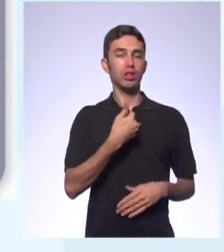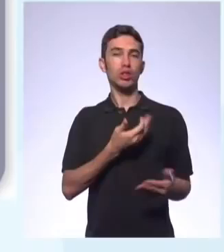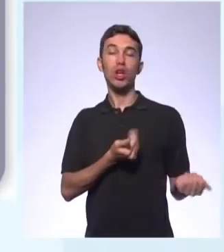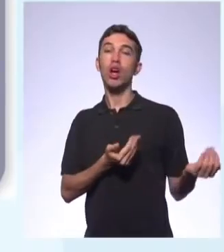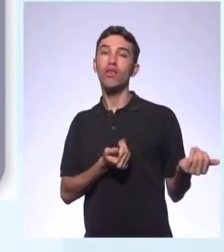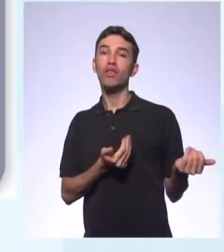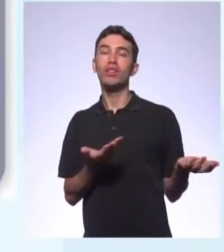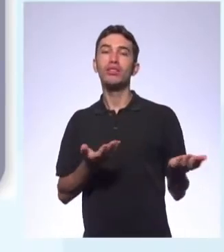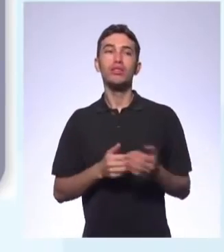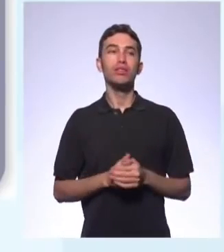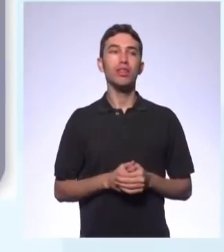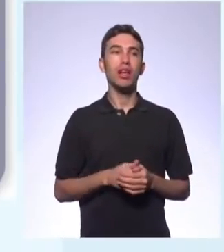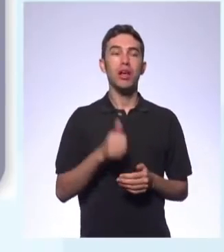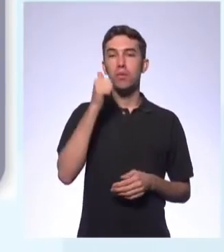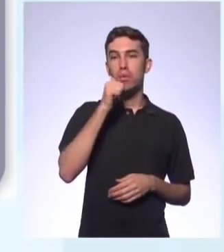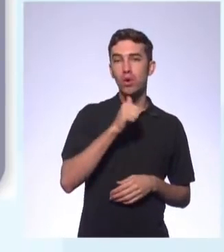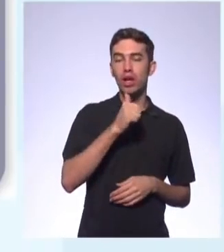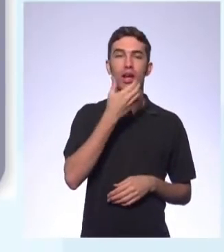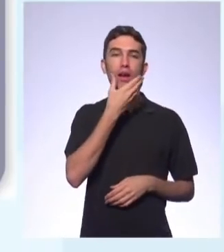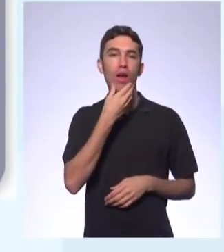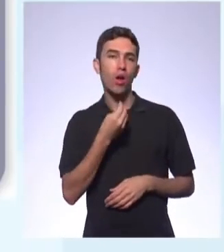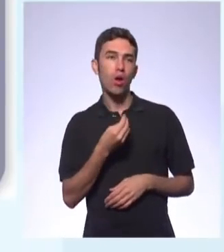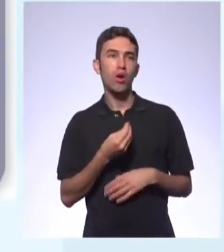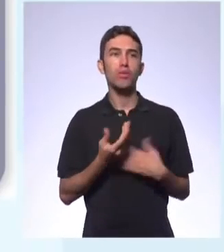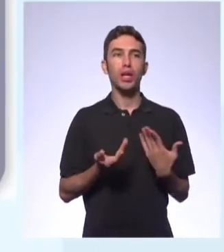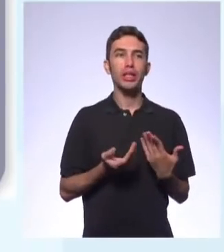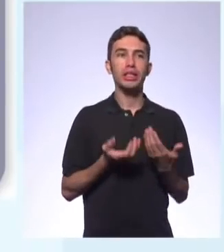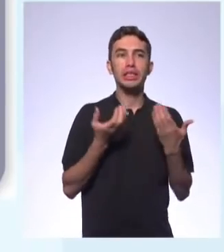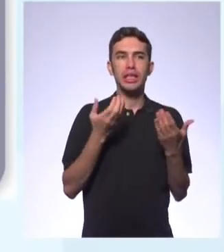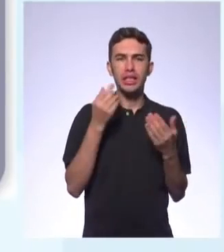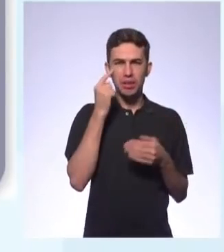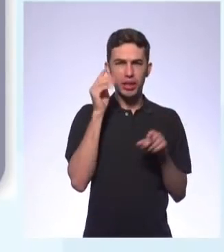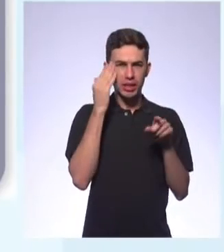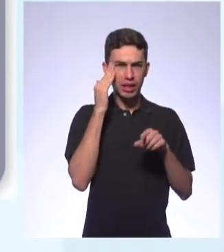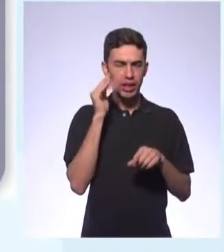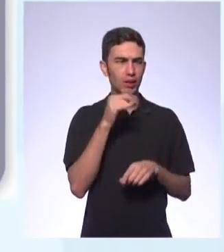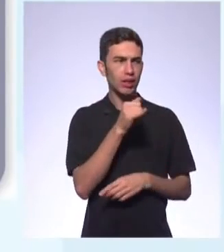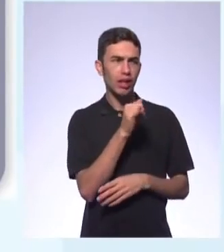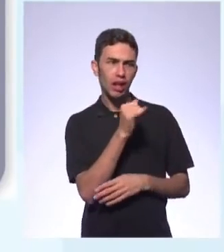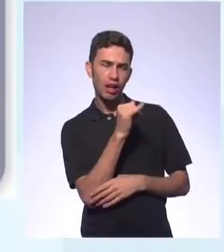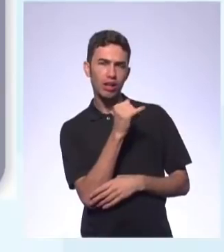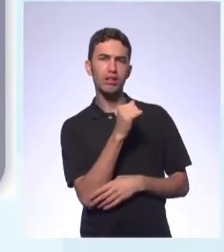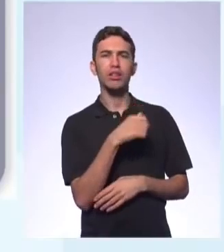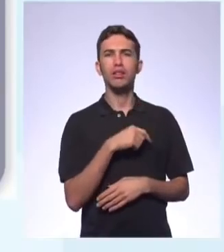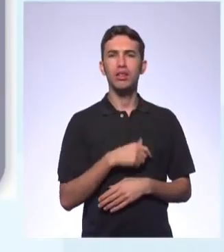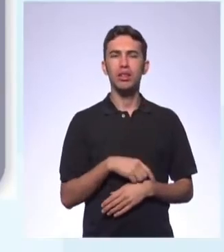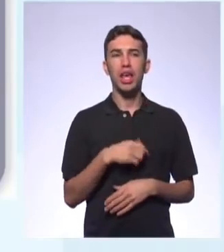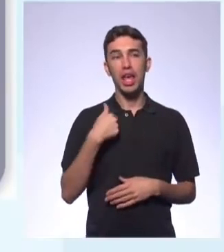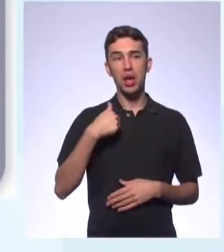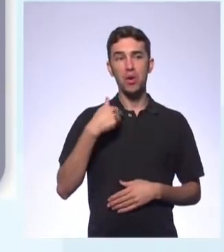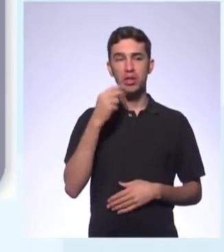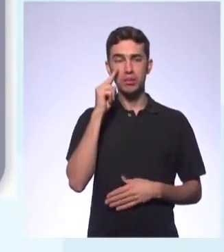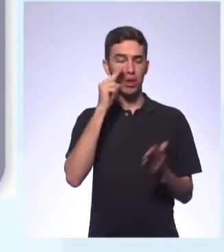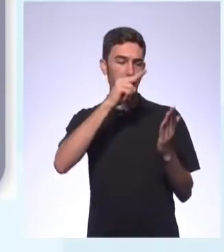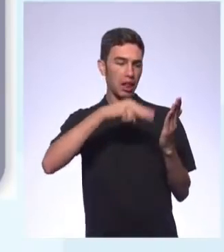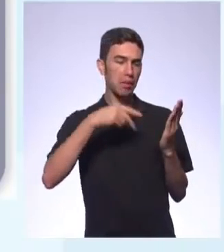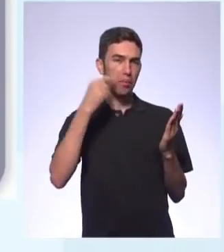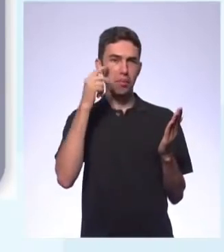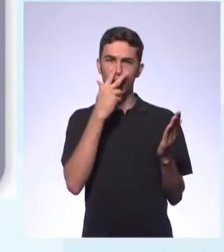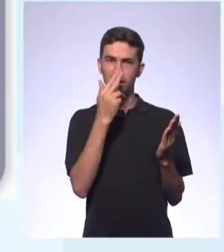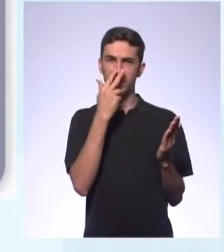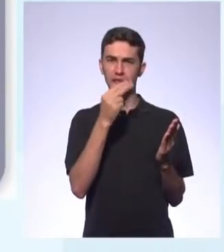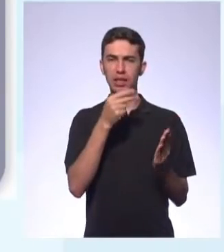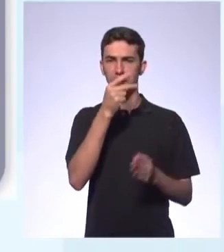você pode até acrescentar aí, é mulher, não é mulher? Você também entendeu que era uma cantada? Eu, quando eu fiz, entendi que era dois brothers